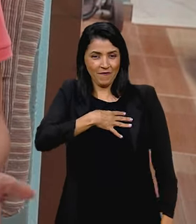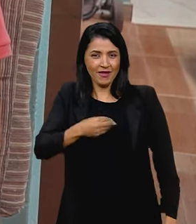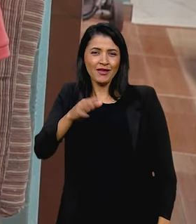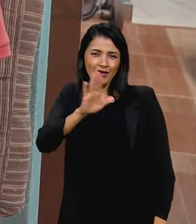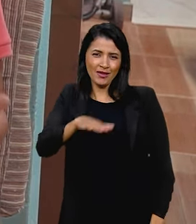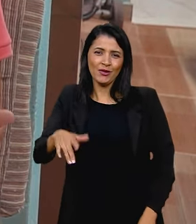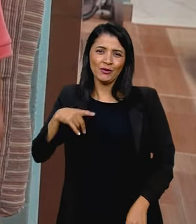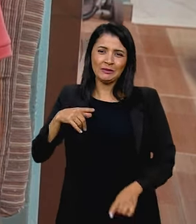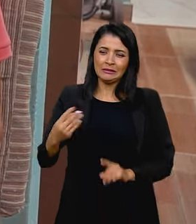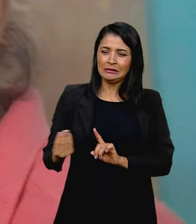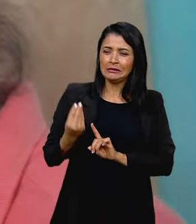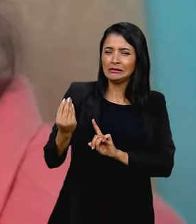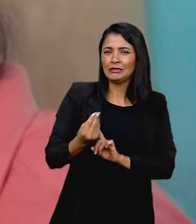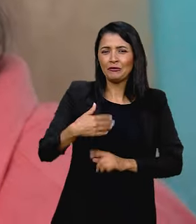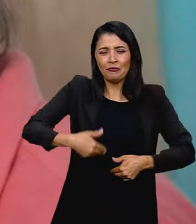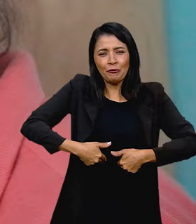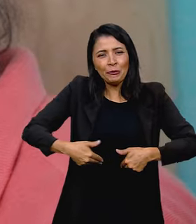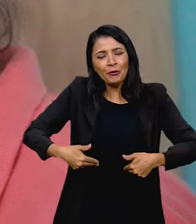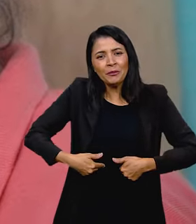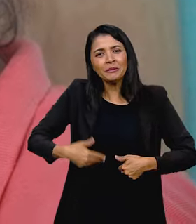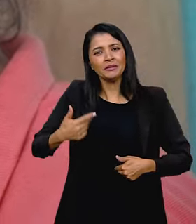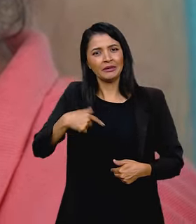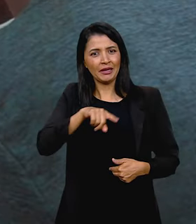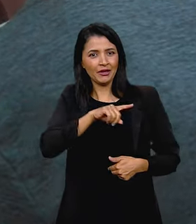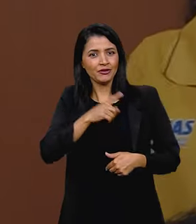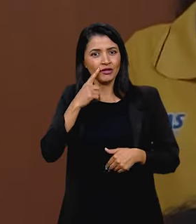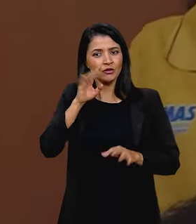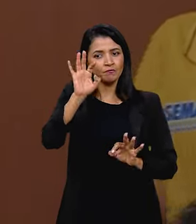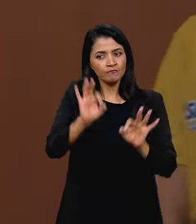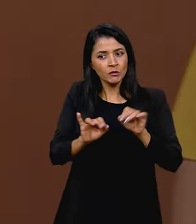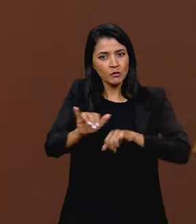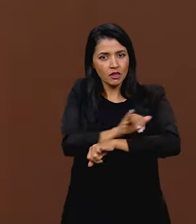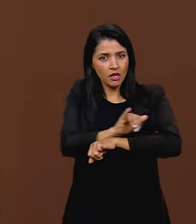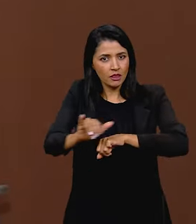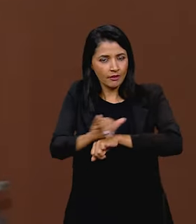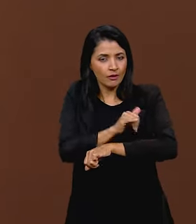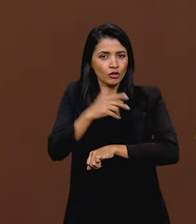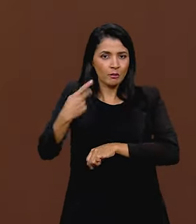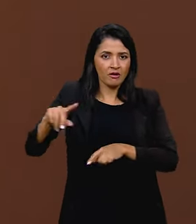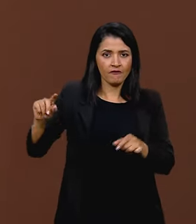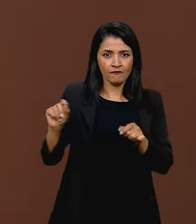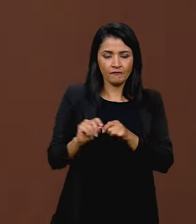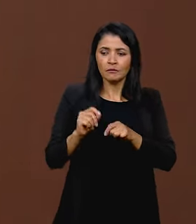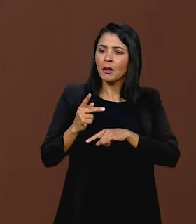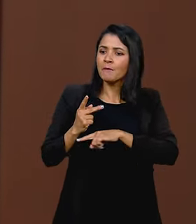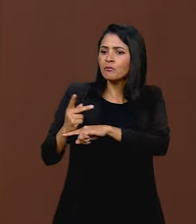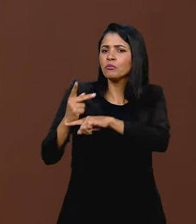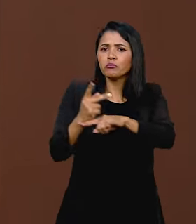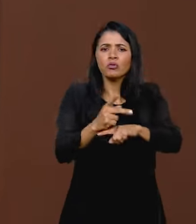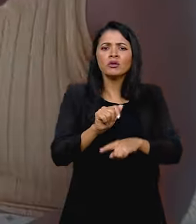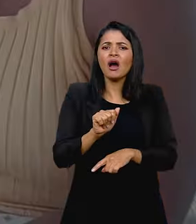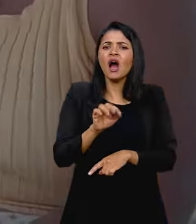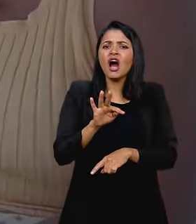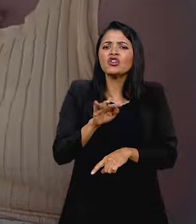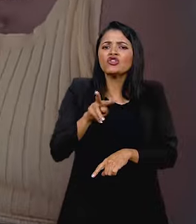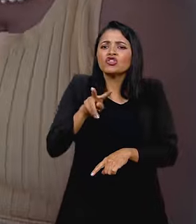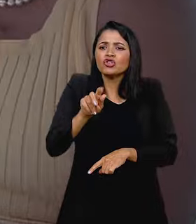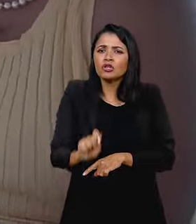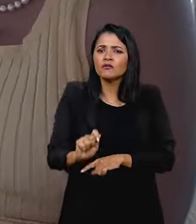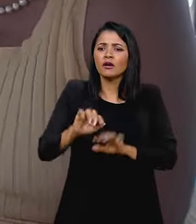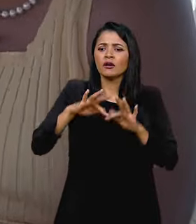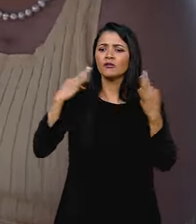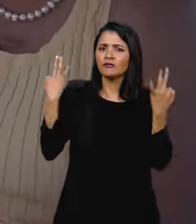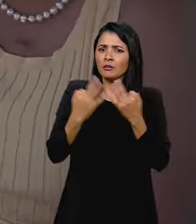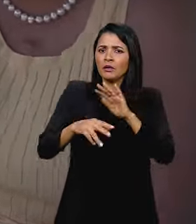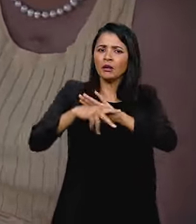meus meninos aqui era situação precária de fome tudo nós traçamos uma estratégia para fazer essa busca ativa de todas